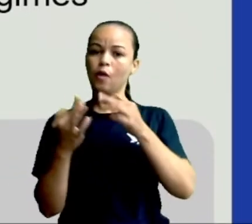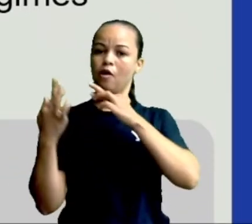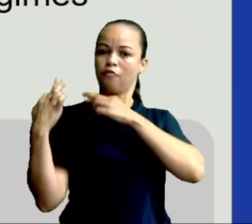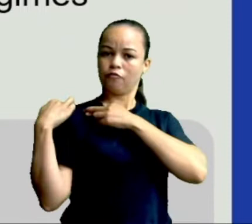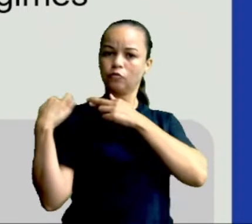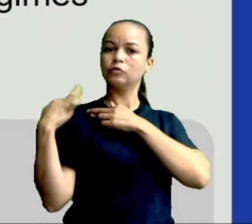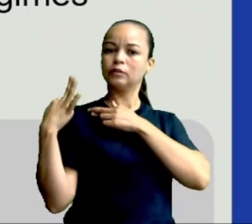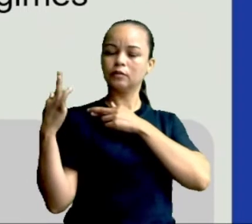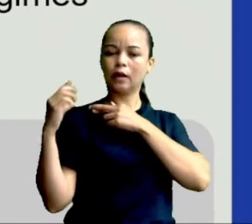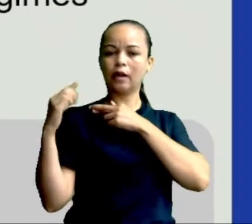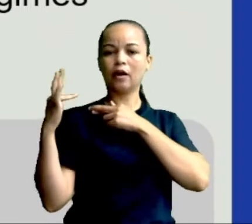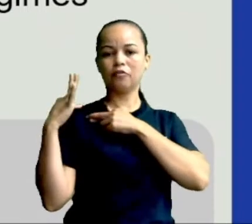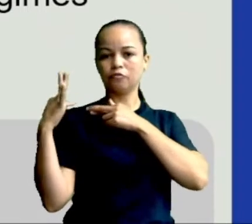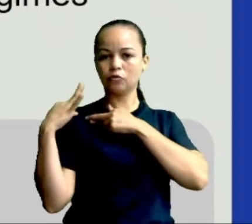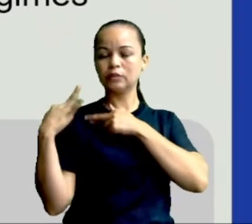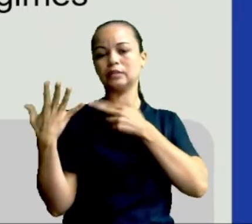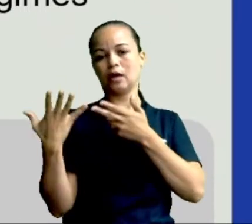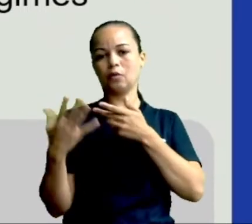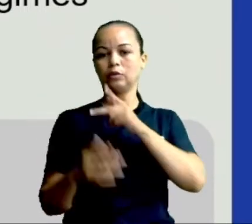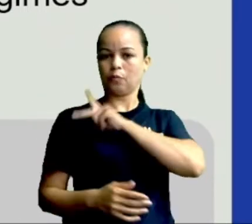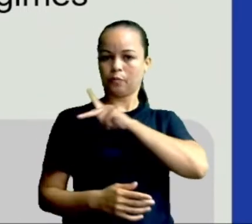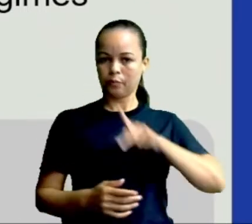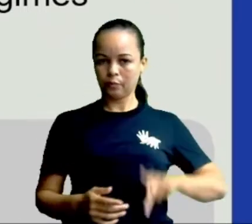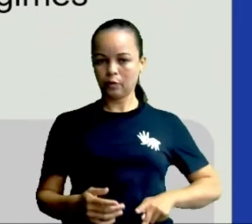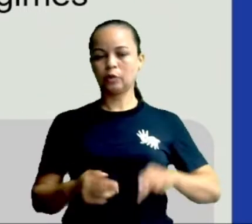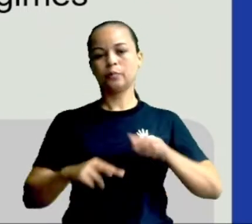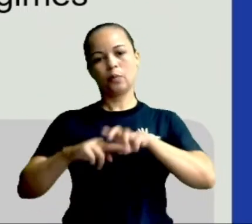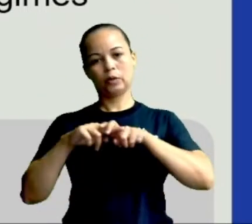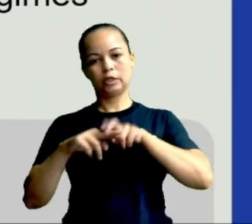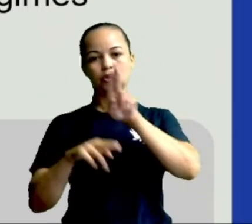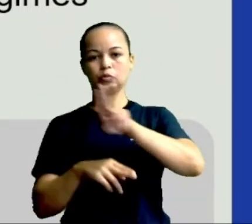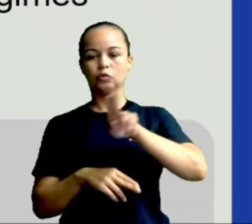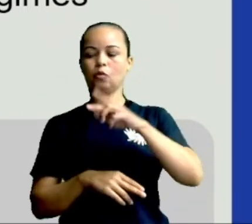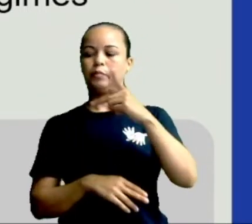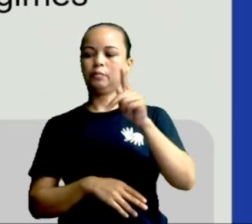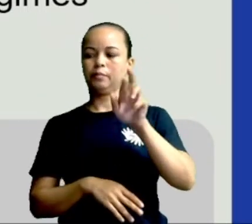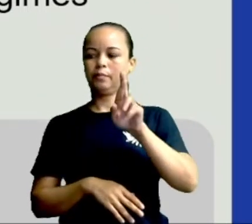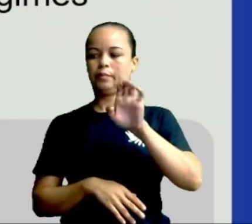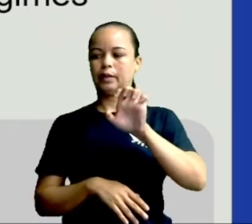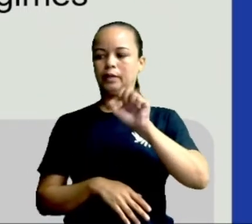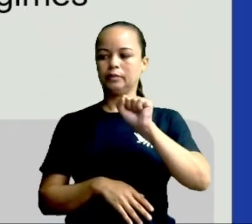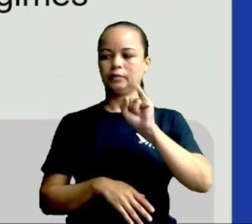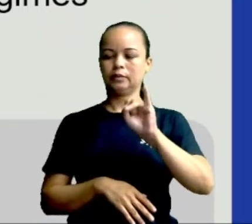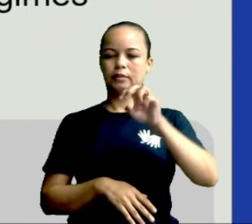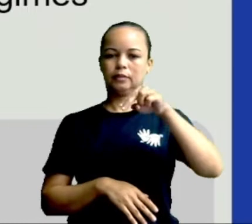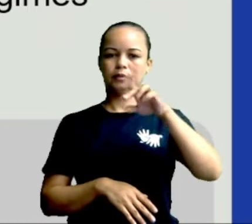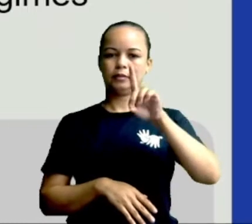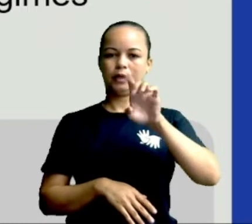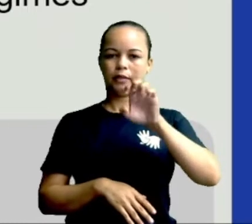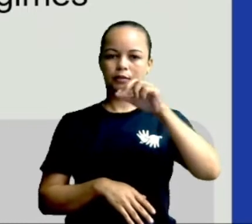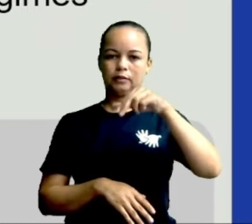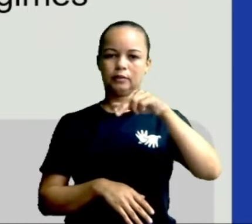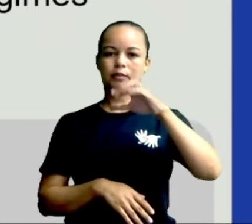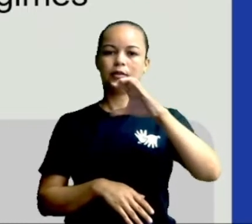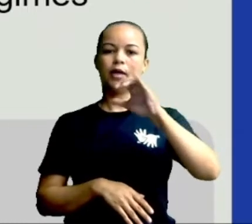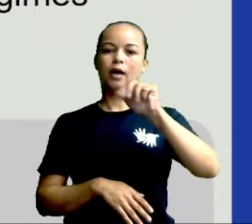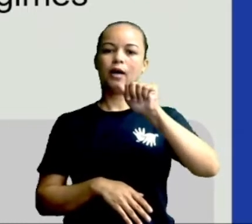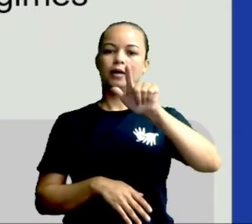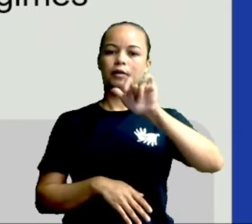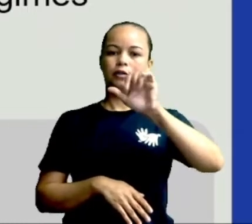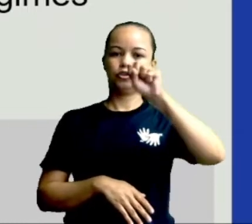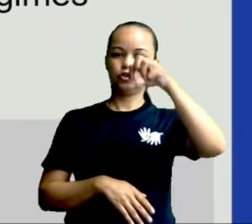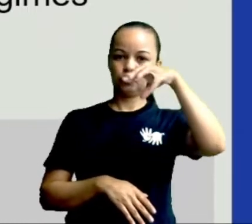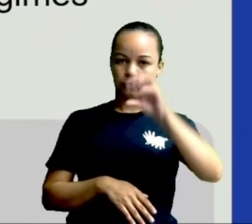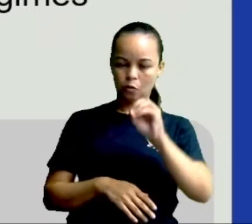a única pessoa por isso que se chama presidencialismo o presidente ele vai exercer as duas